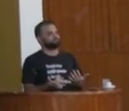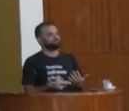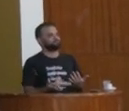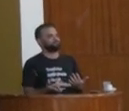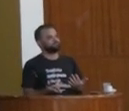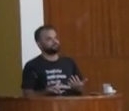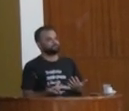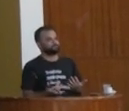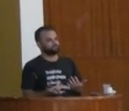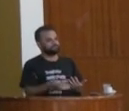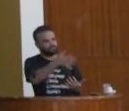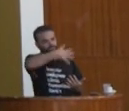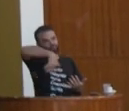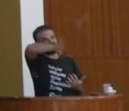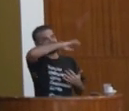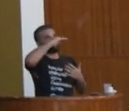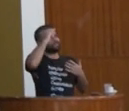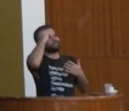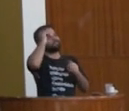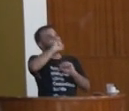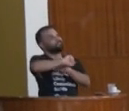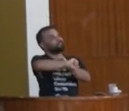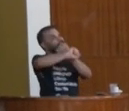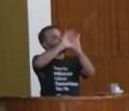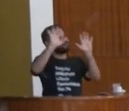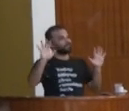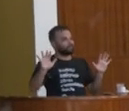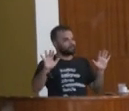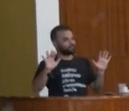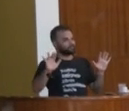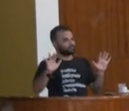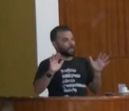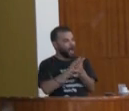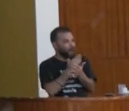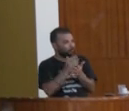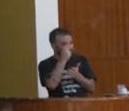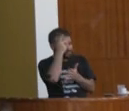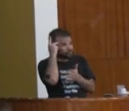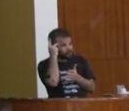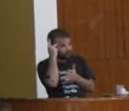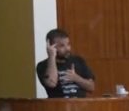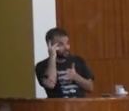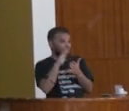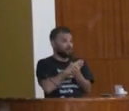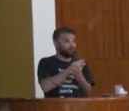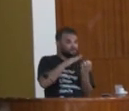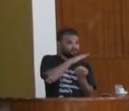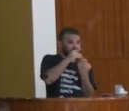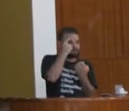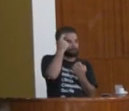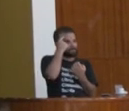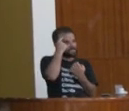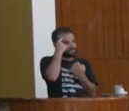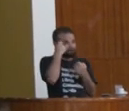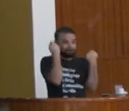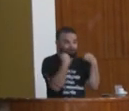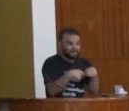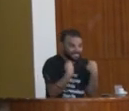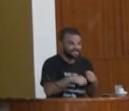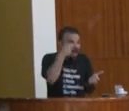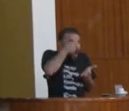um pouco essa expectativa que, às vezes, algumas empresas têm, de que a pessoa tem que chegar com um